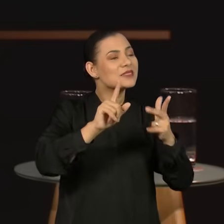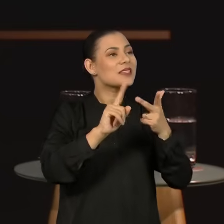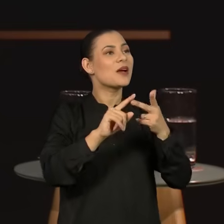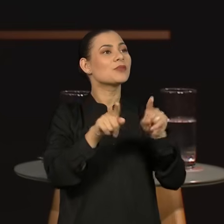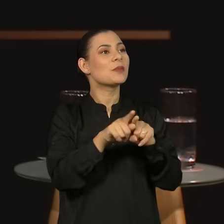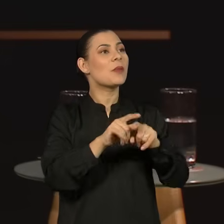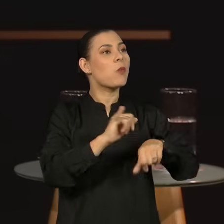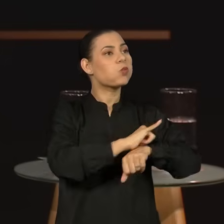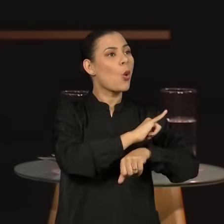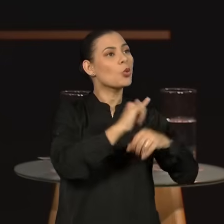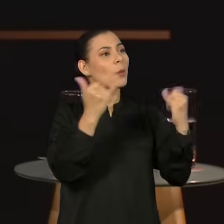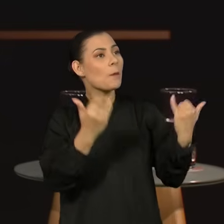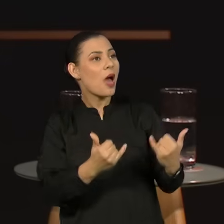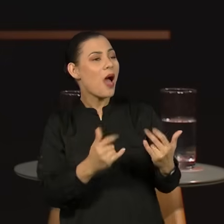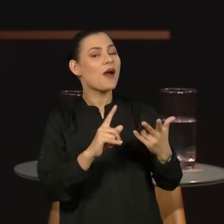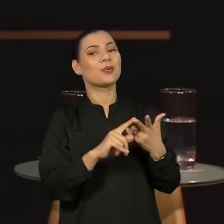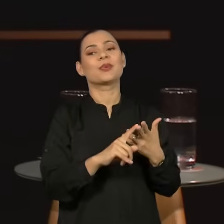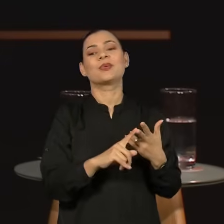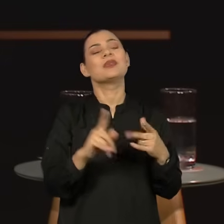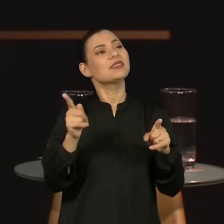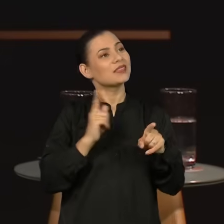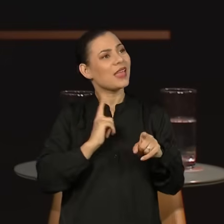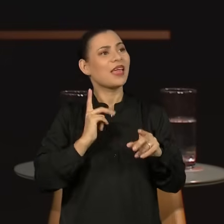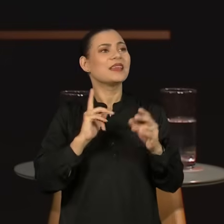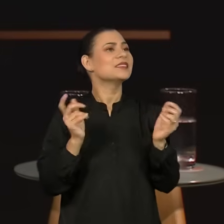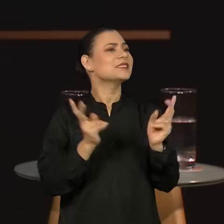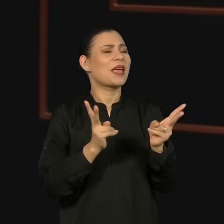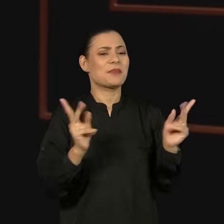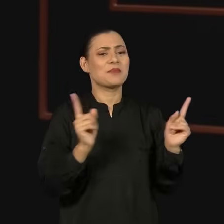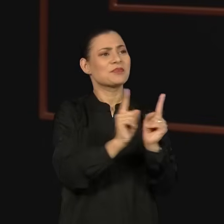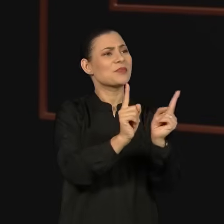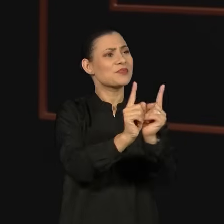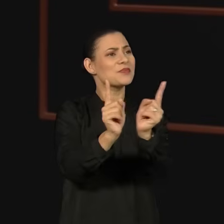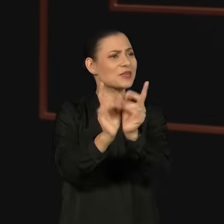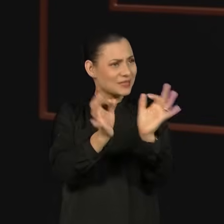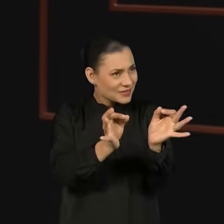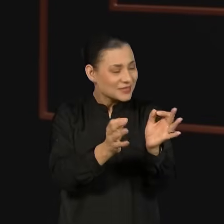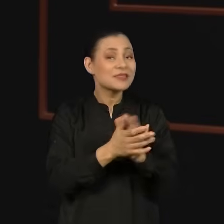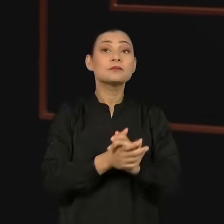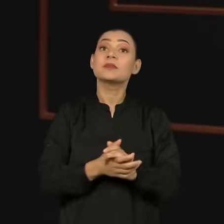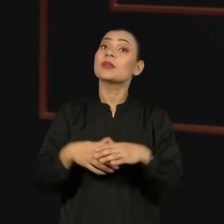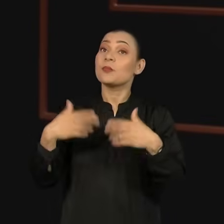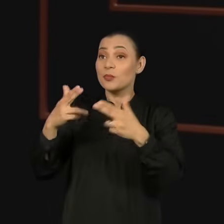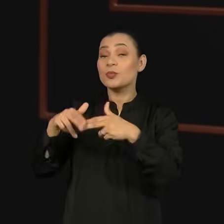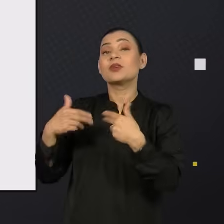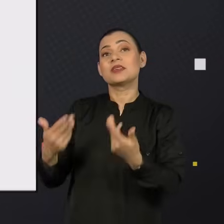Magro, do Pão e do Bom. Então, na verdade, esses foram uma das